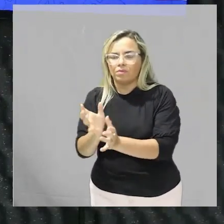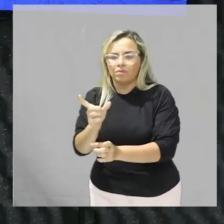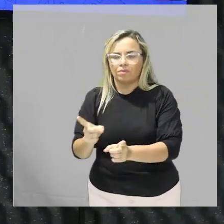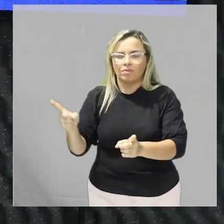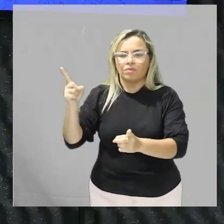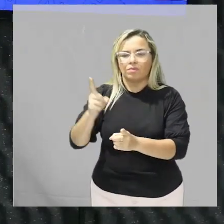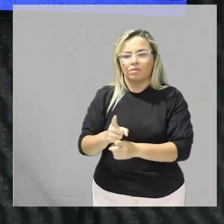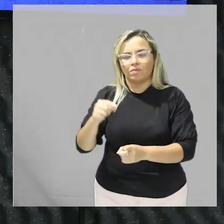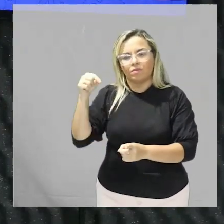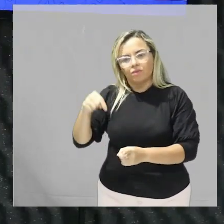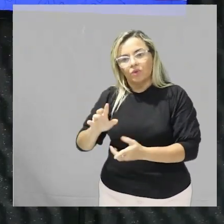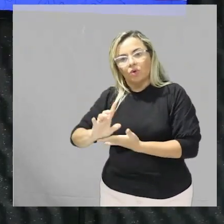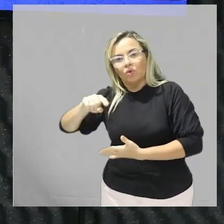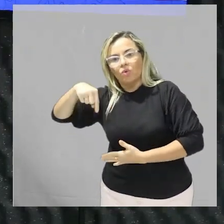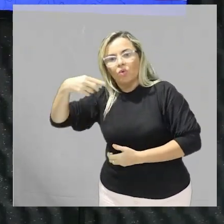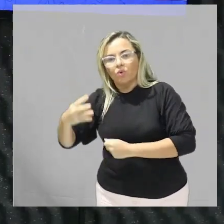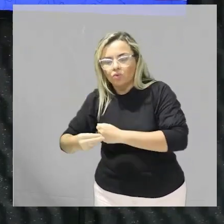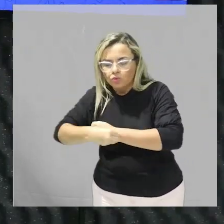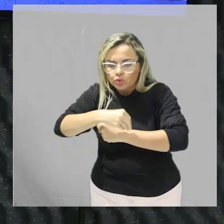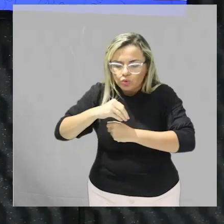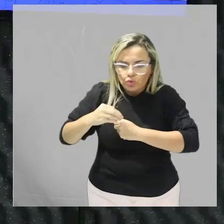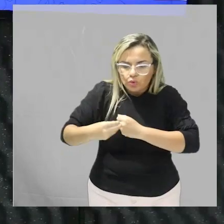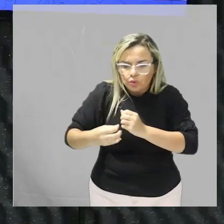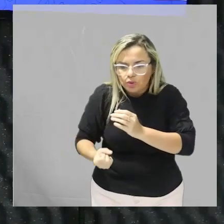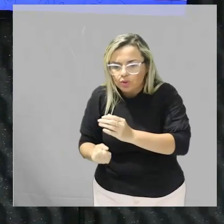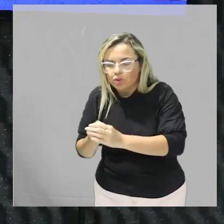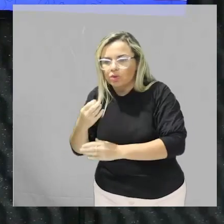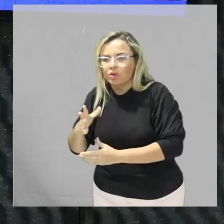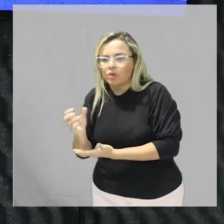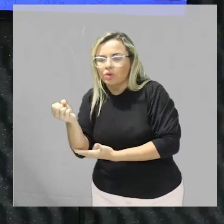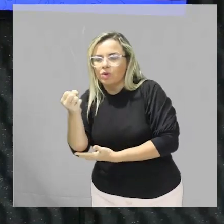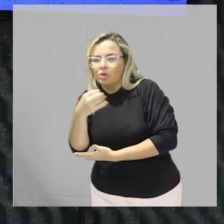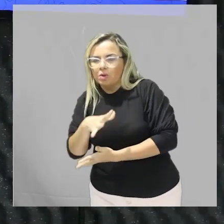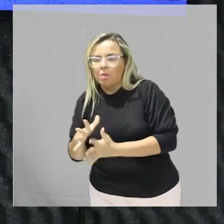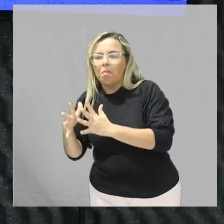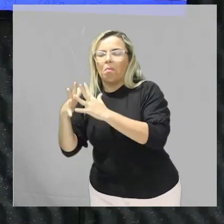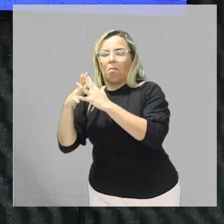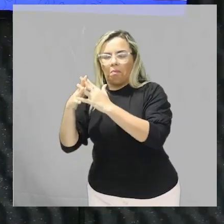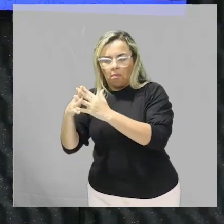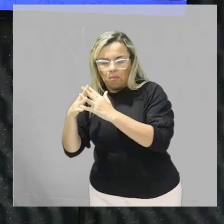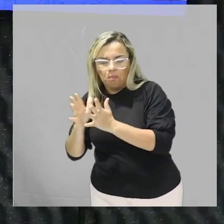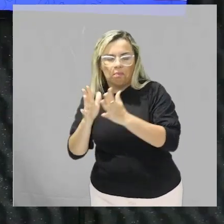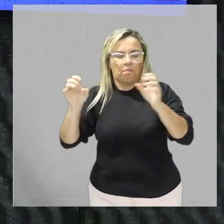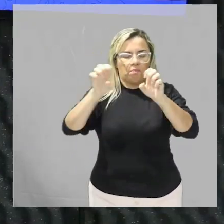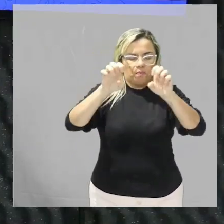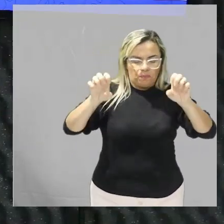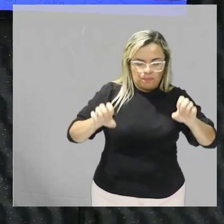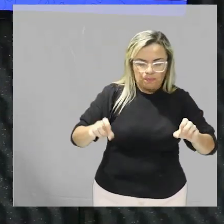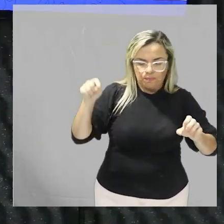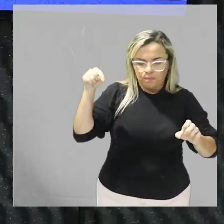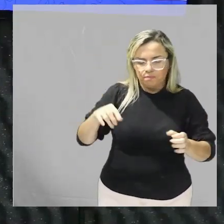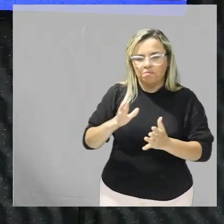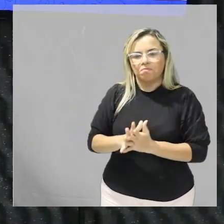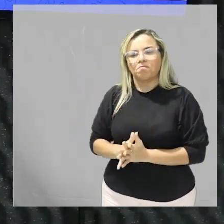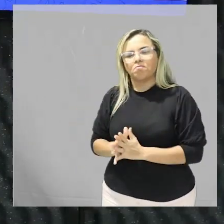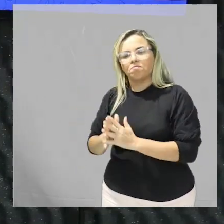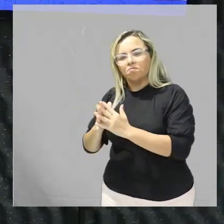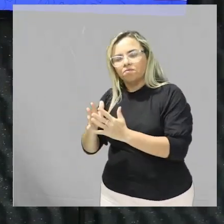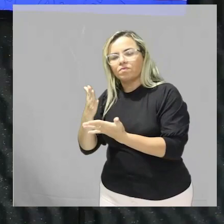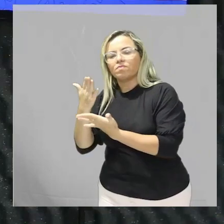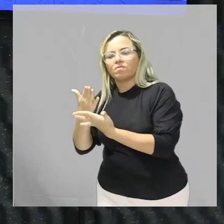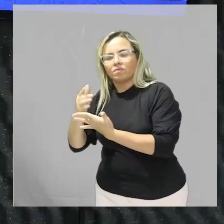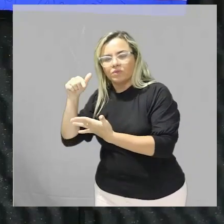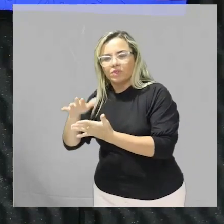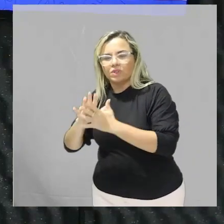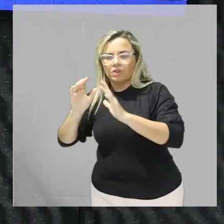outras moléculas, formando outras moléculas mais complexas, estruturas cada vez mais complexas. E a